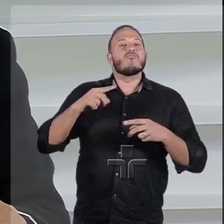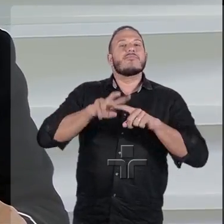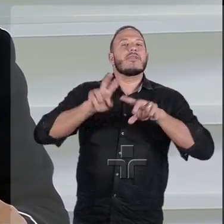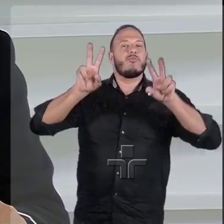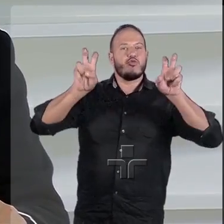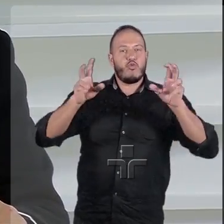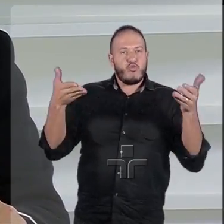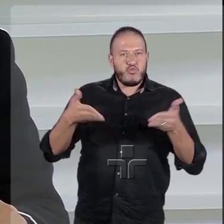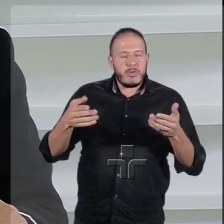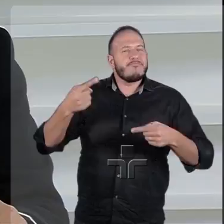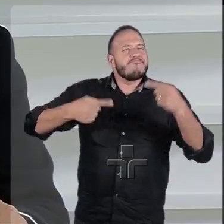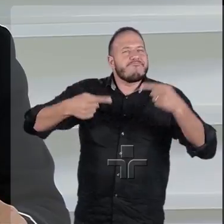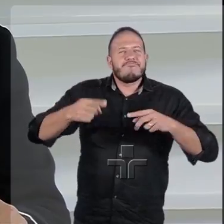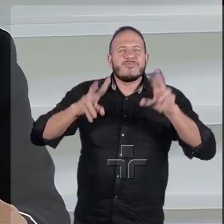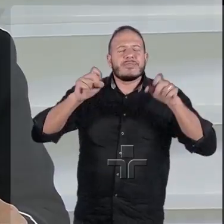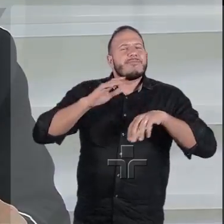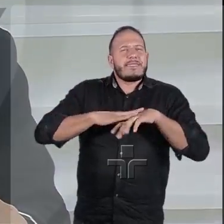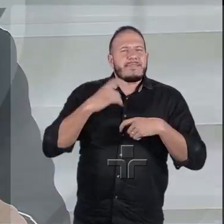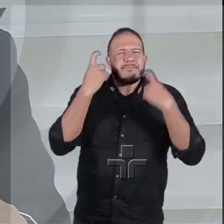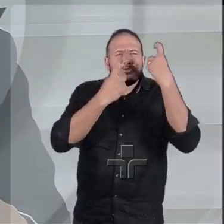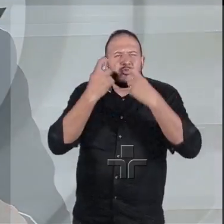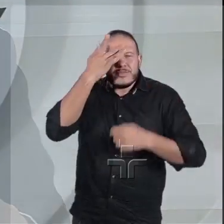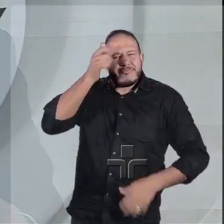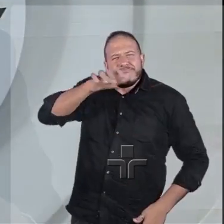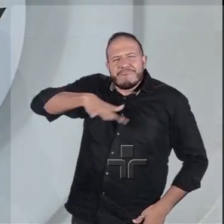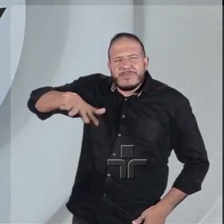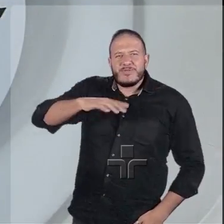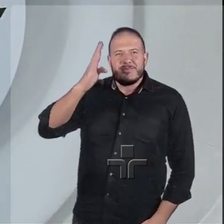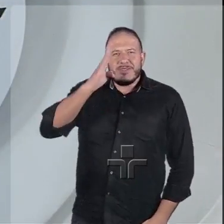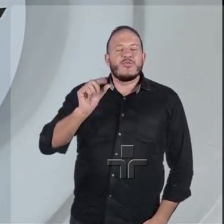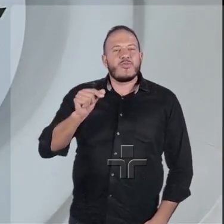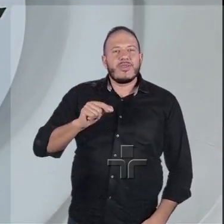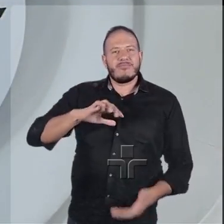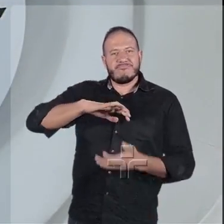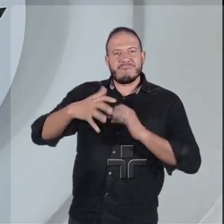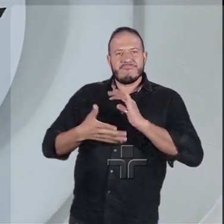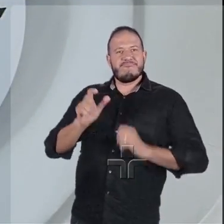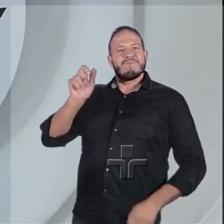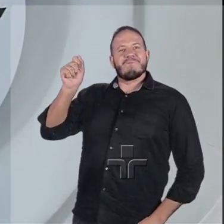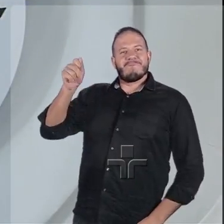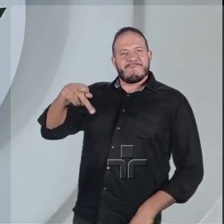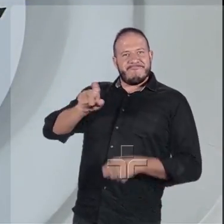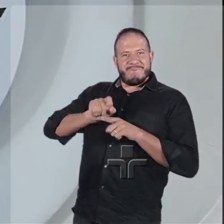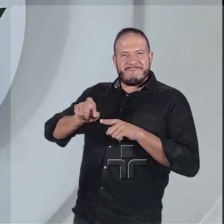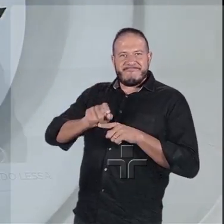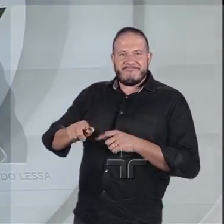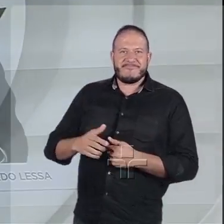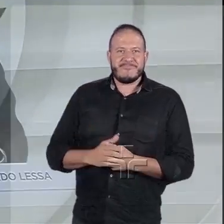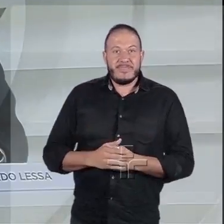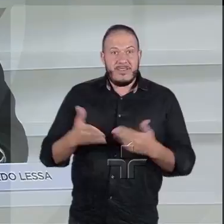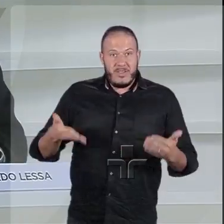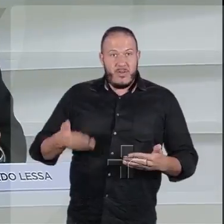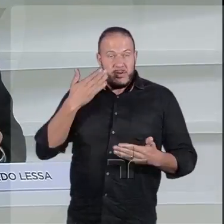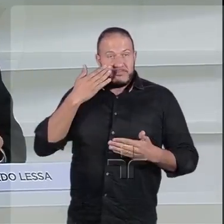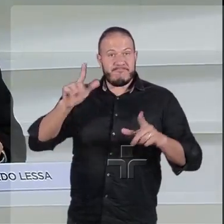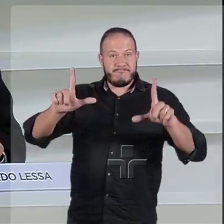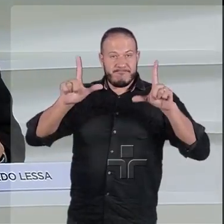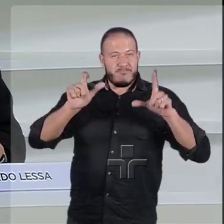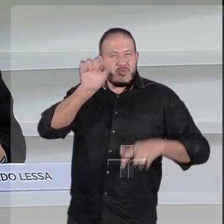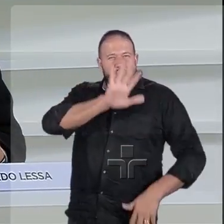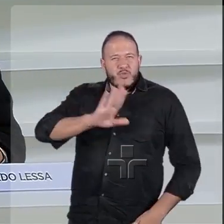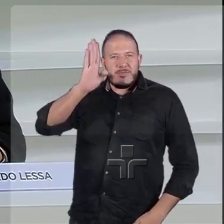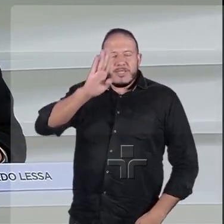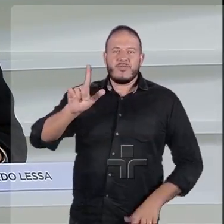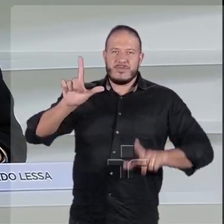um dos assuntos que mais preocupam os brasileiros, a reforma da Previdência. Estamos no ar em todo o país pela